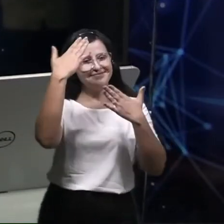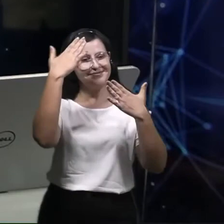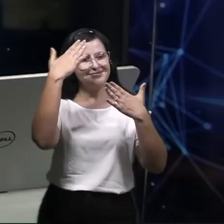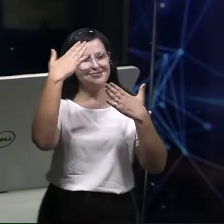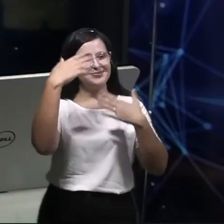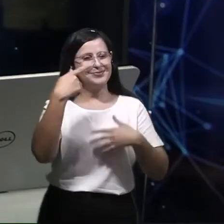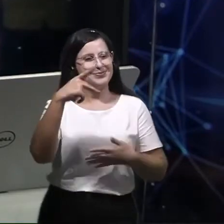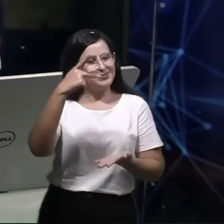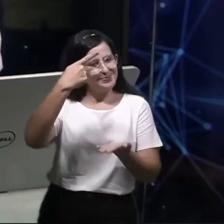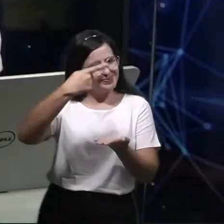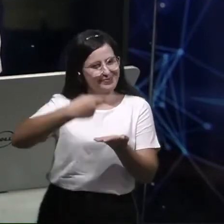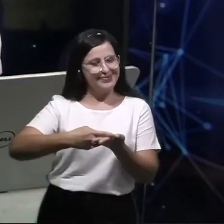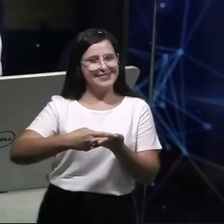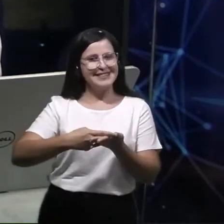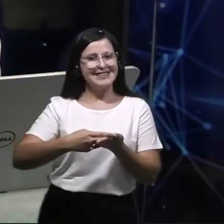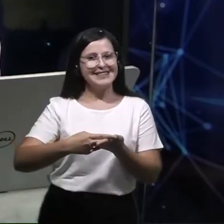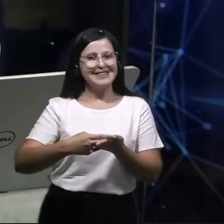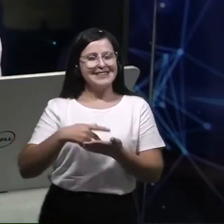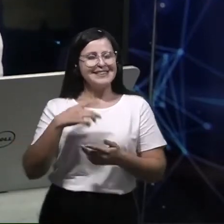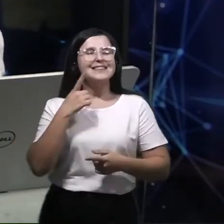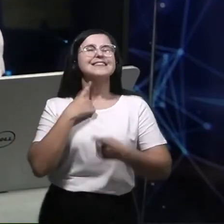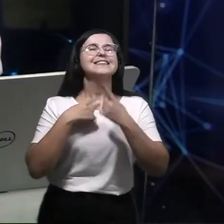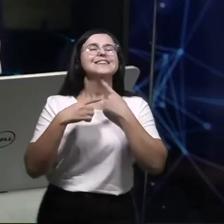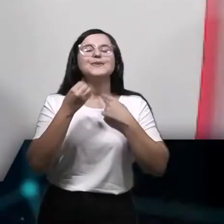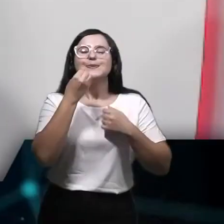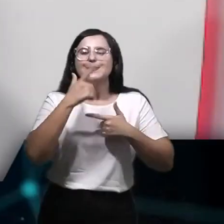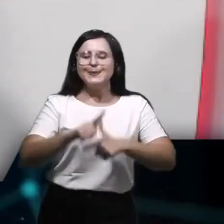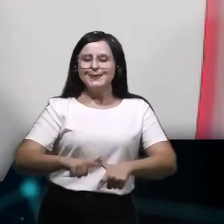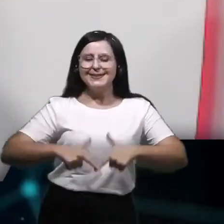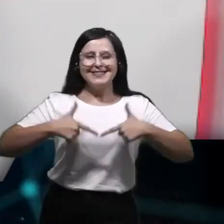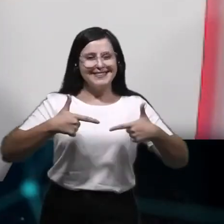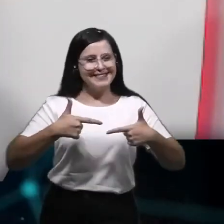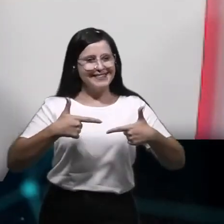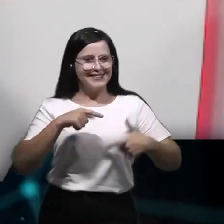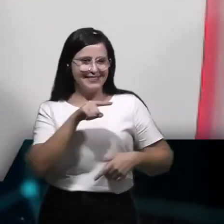muito a sua presença e lhe desejar boa sorte no pleito.